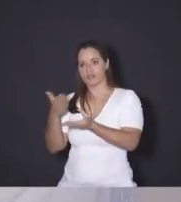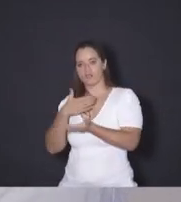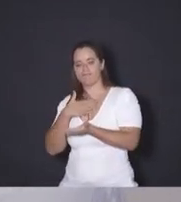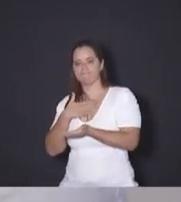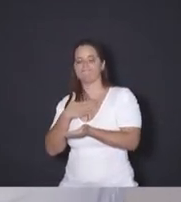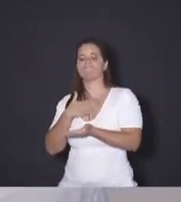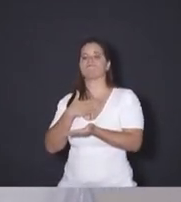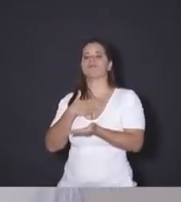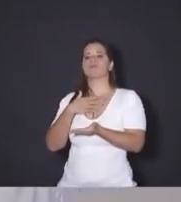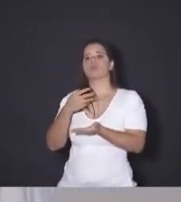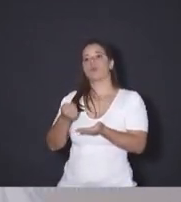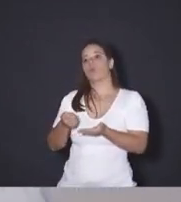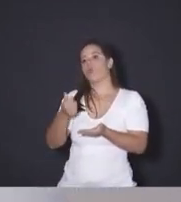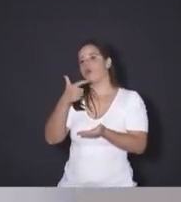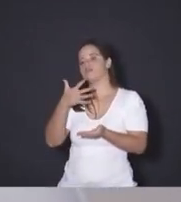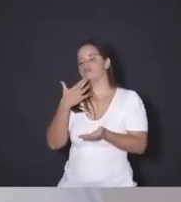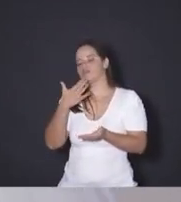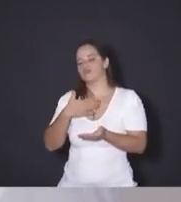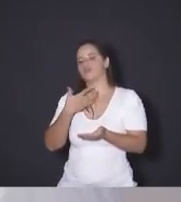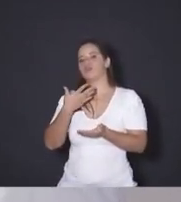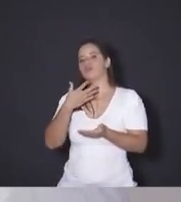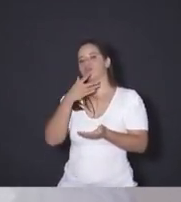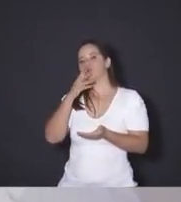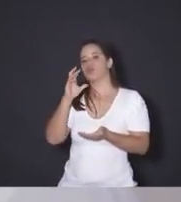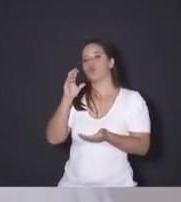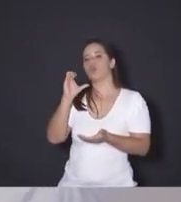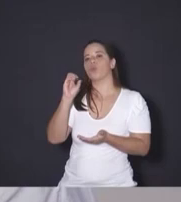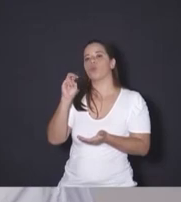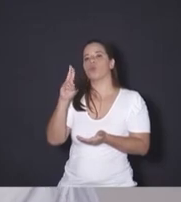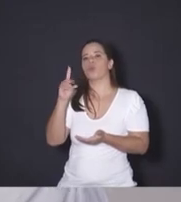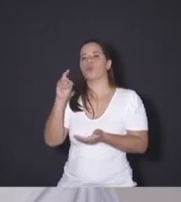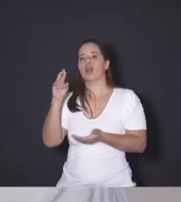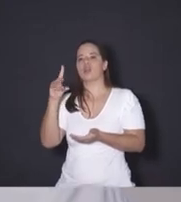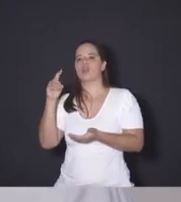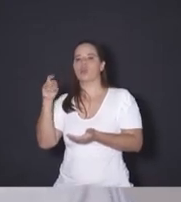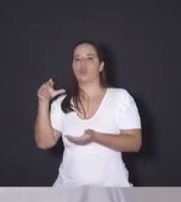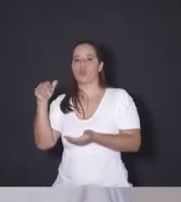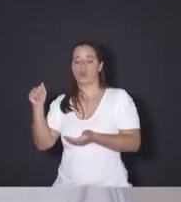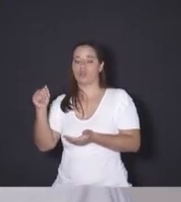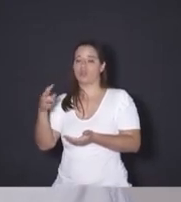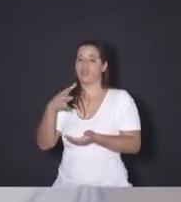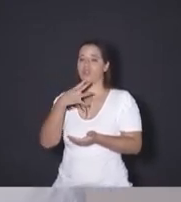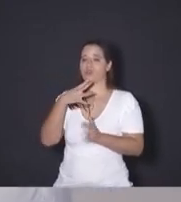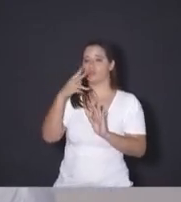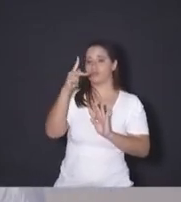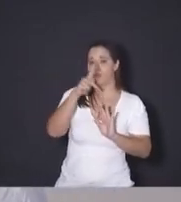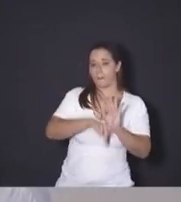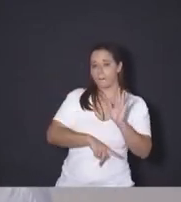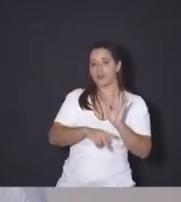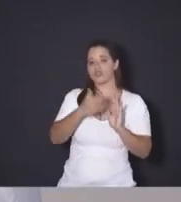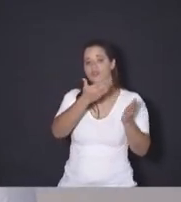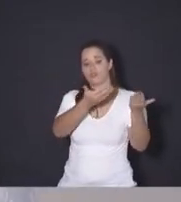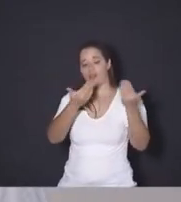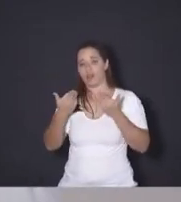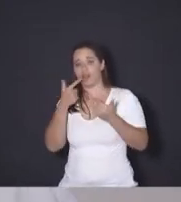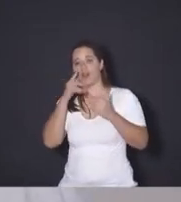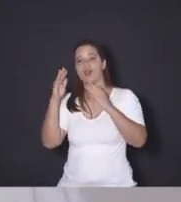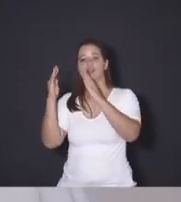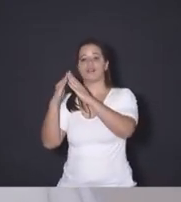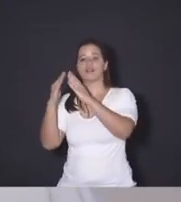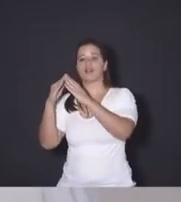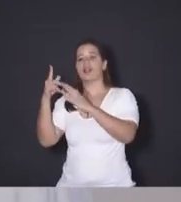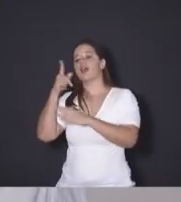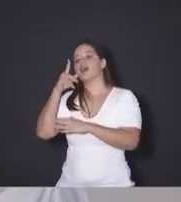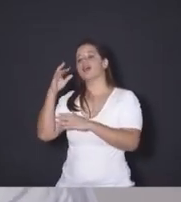quase que acidentalmente para fazer a curadoria porque quando eu tive conhecimento do projeto e ele foi lá no nosso terreiro em pirajá